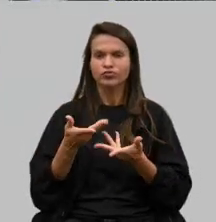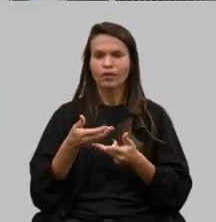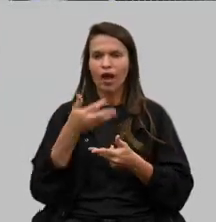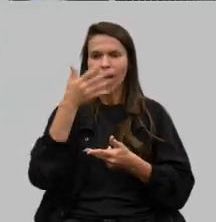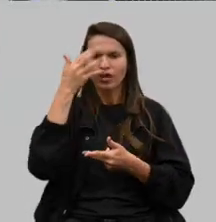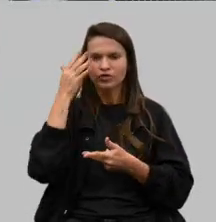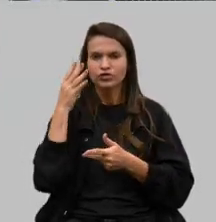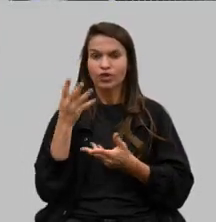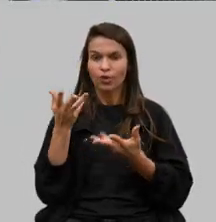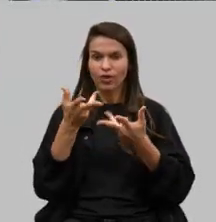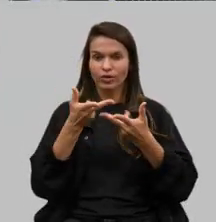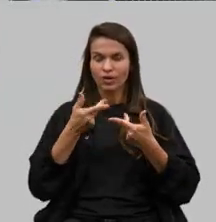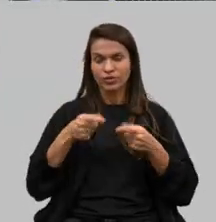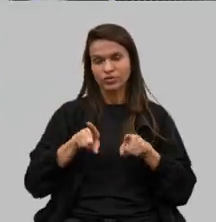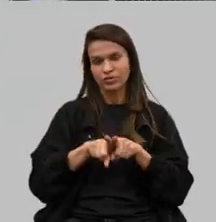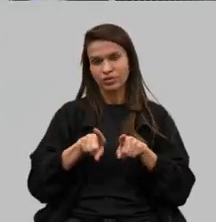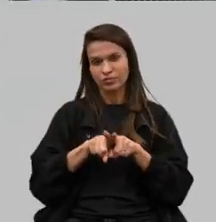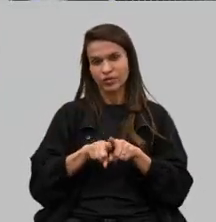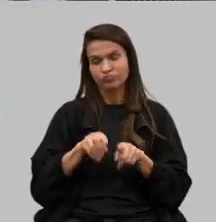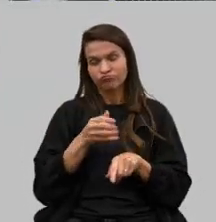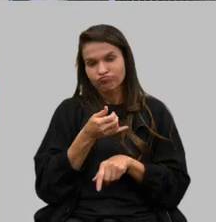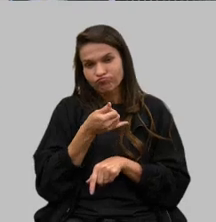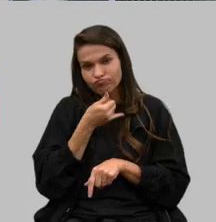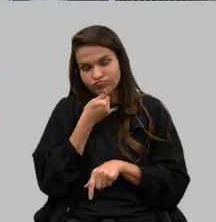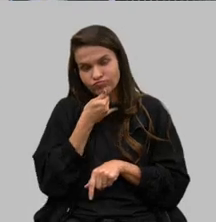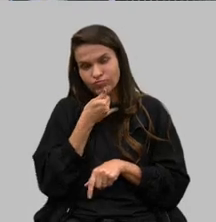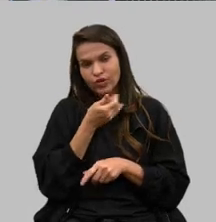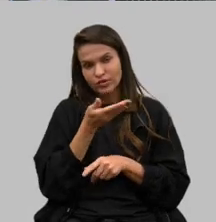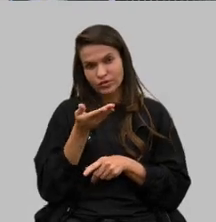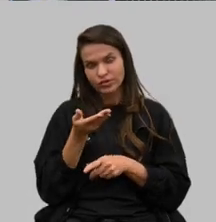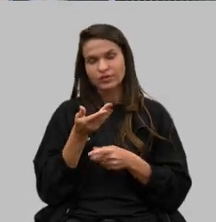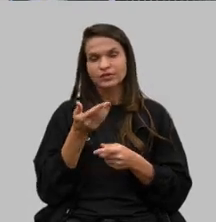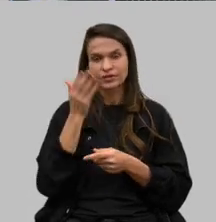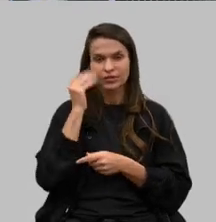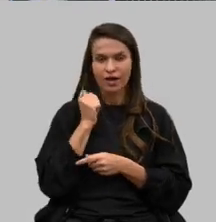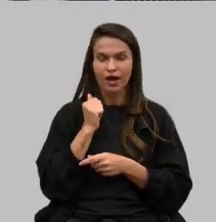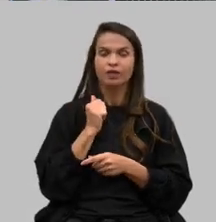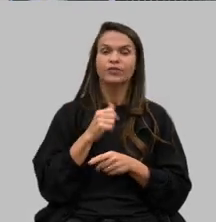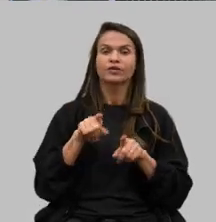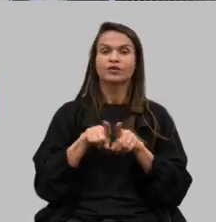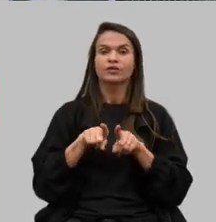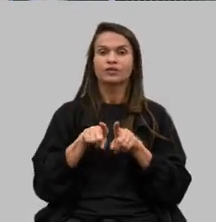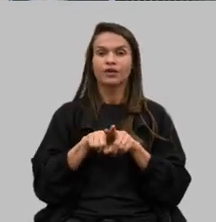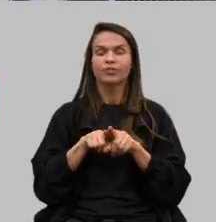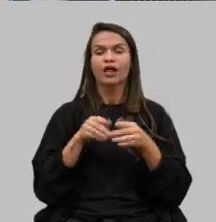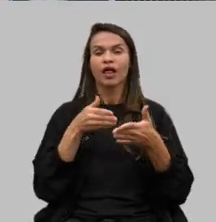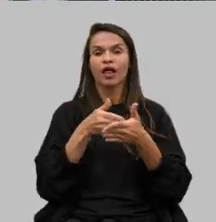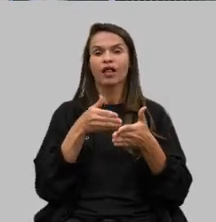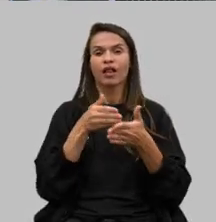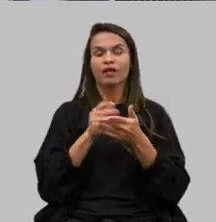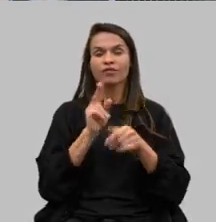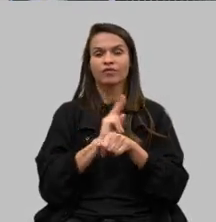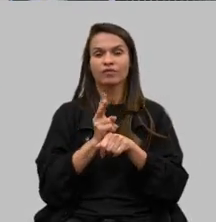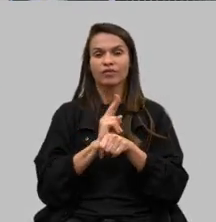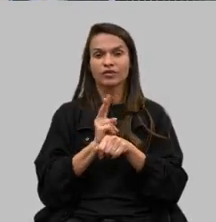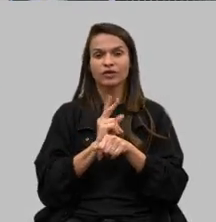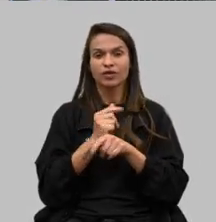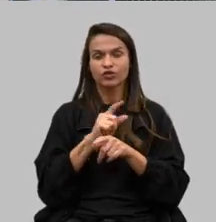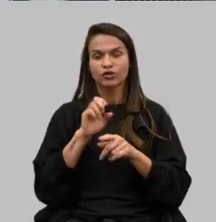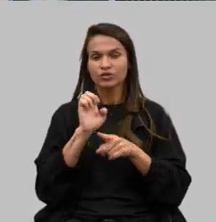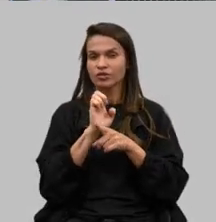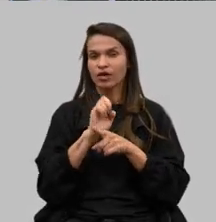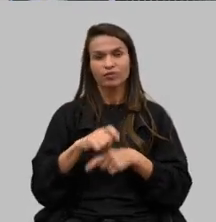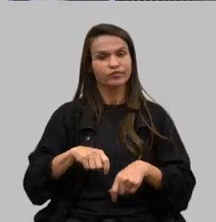e infelizmente também e a senhora sabe muito bem em função das limitações fiscais do nosso Estado nós não temos